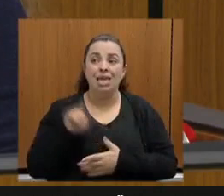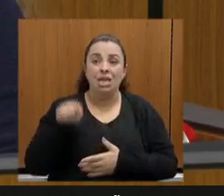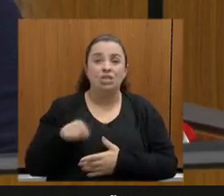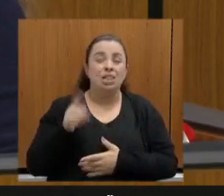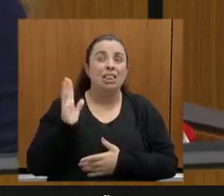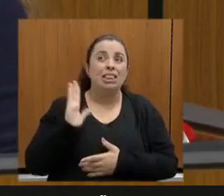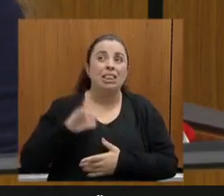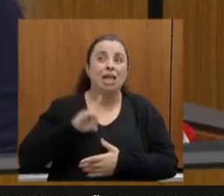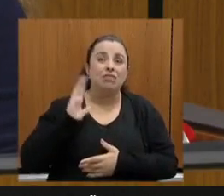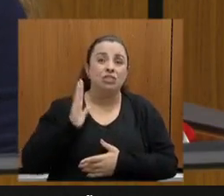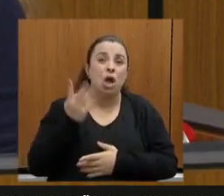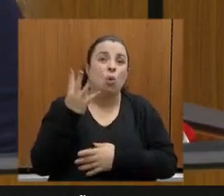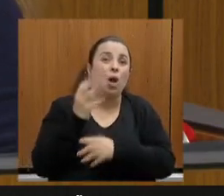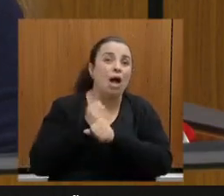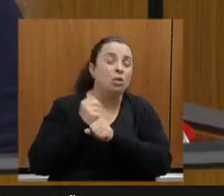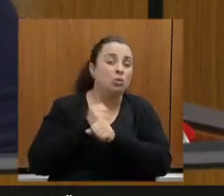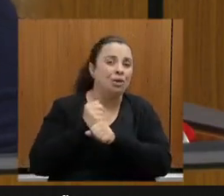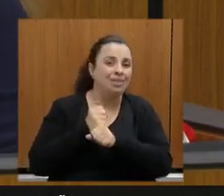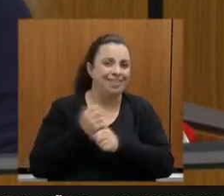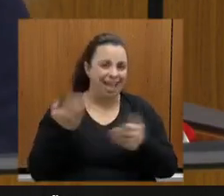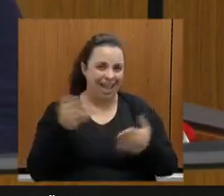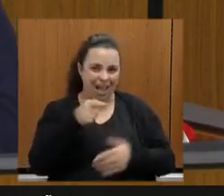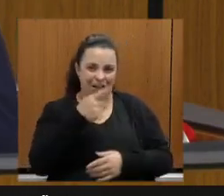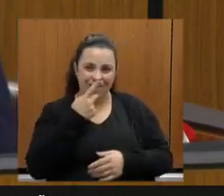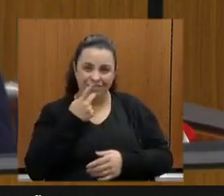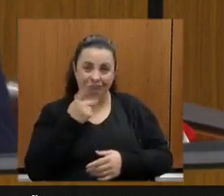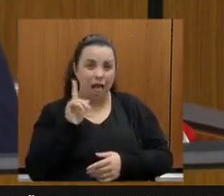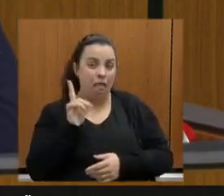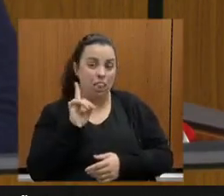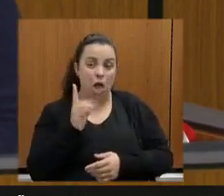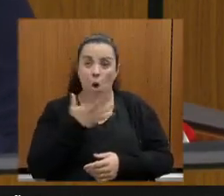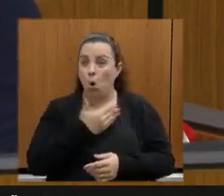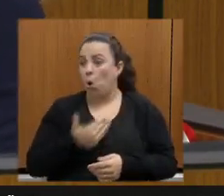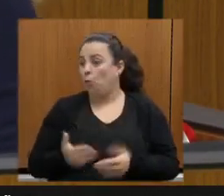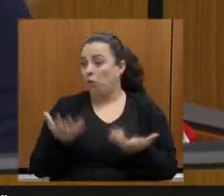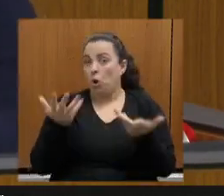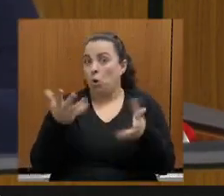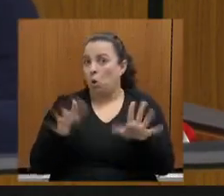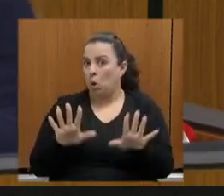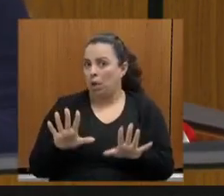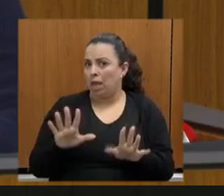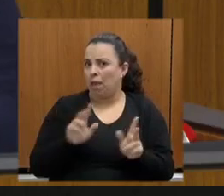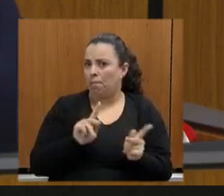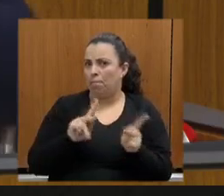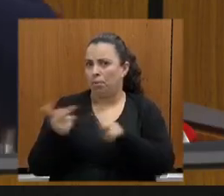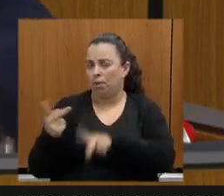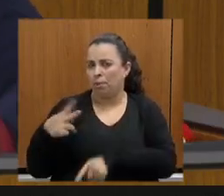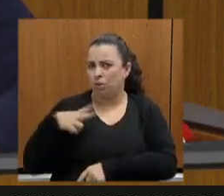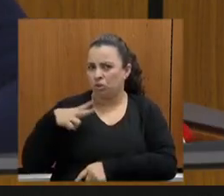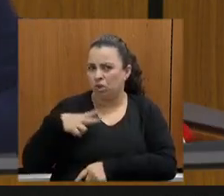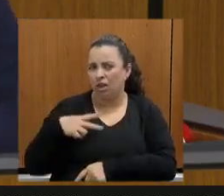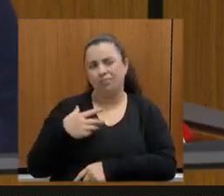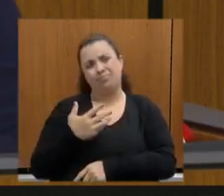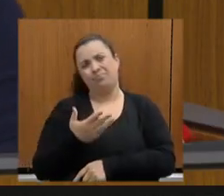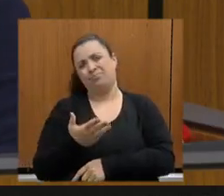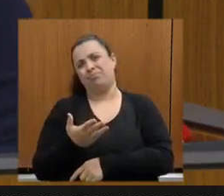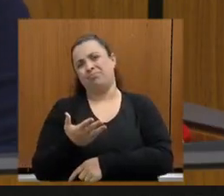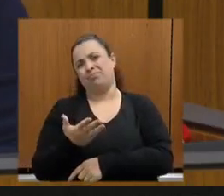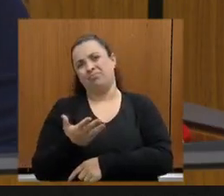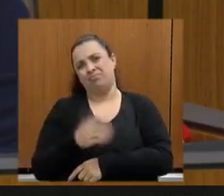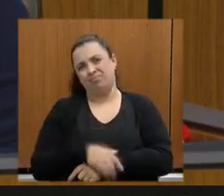agora que não não quero não quero é o governo nunca quis privatizar então foi demais né esticou demais